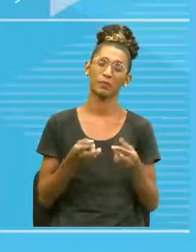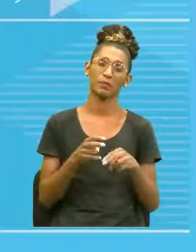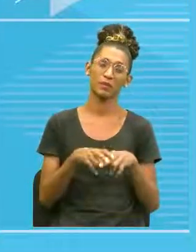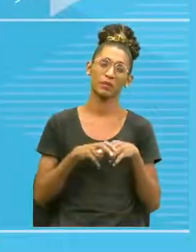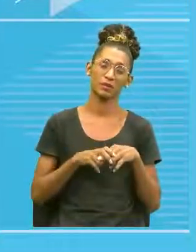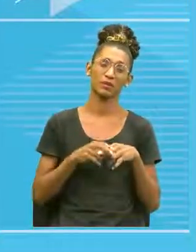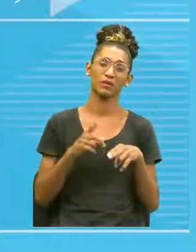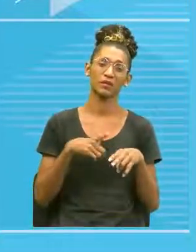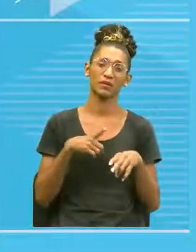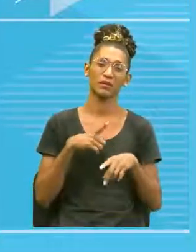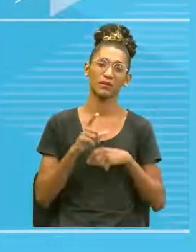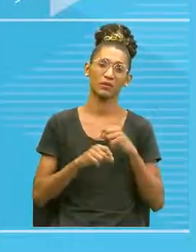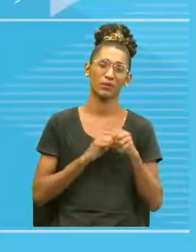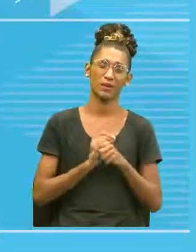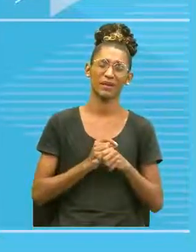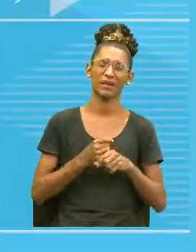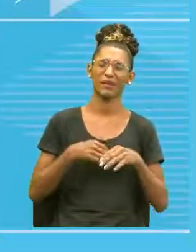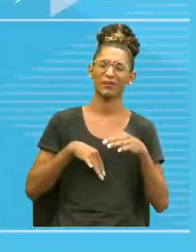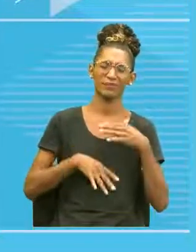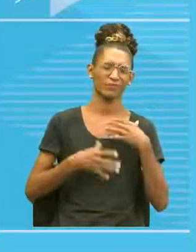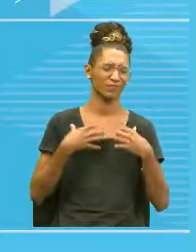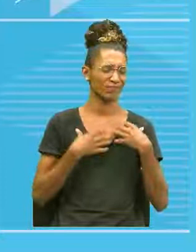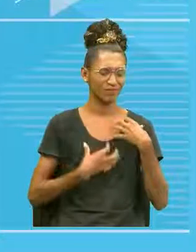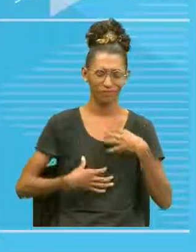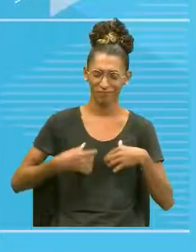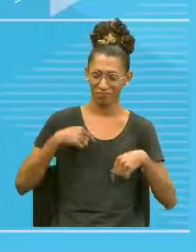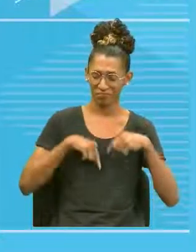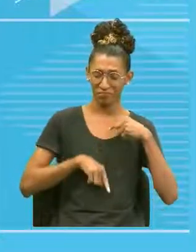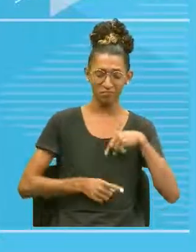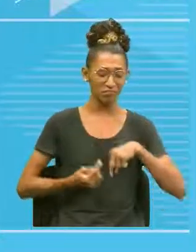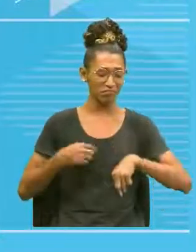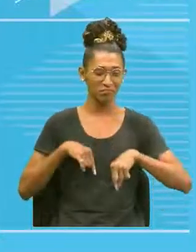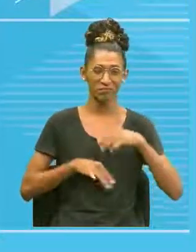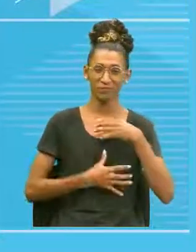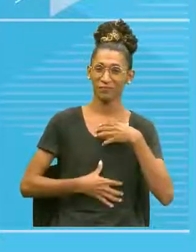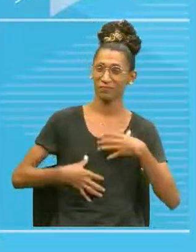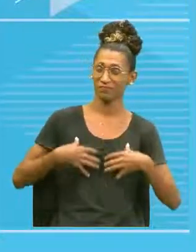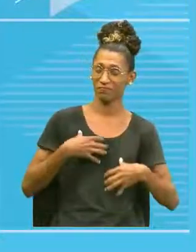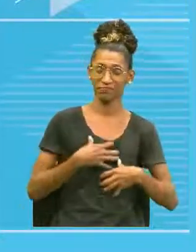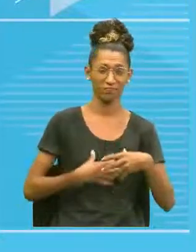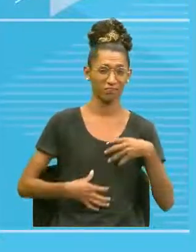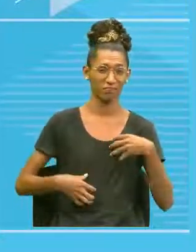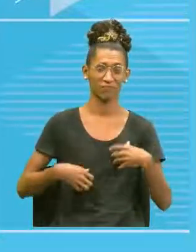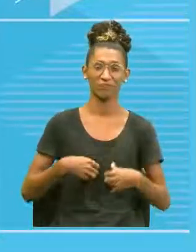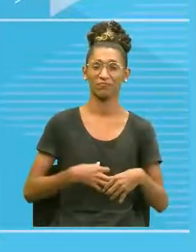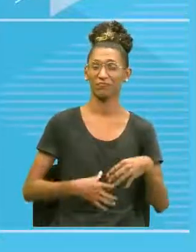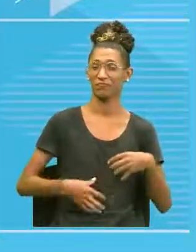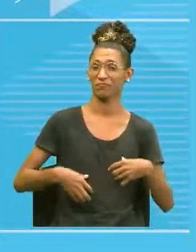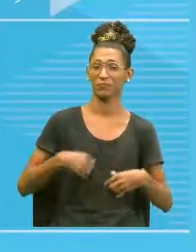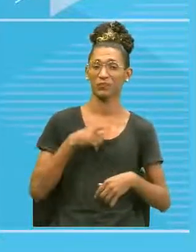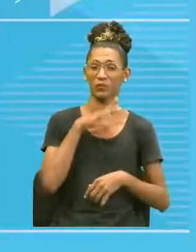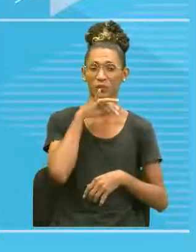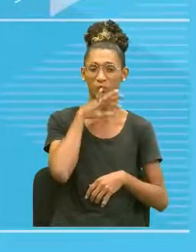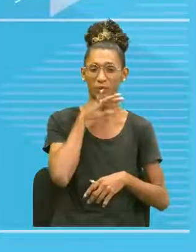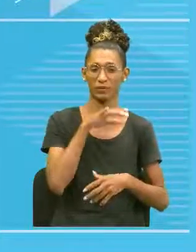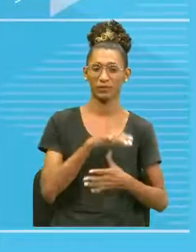corte de digestão quer dizer uma digestão né uma indigestão digamos assim tá